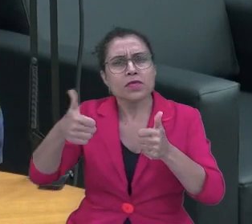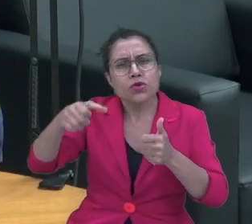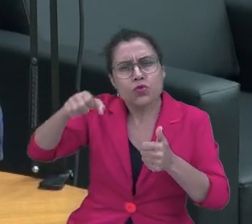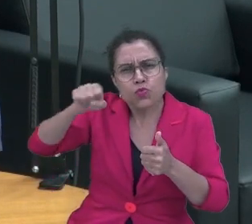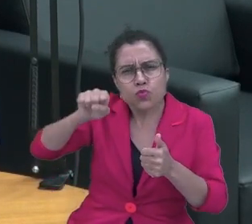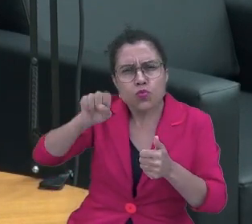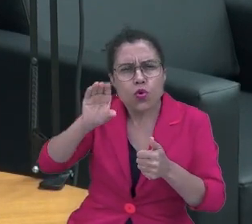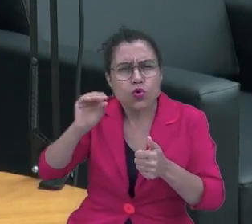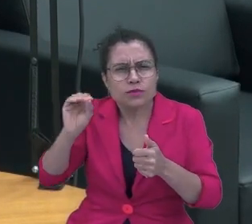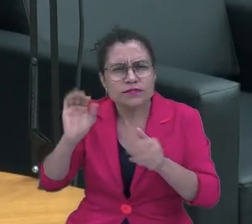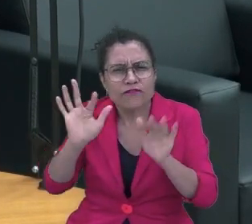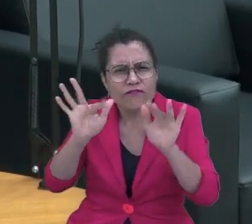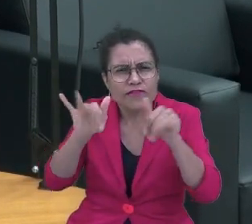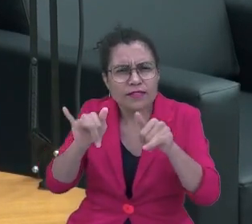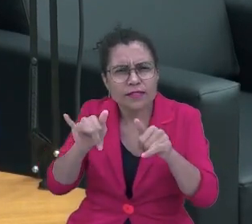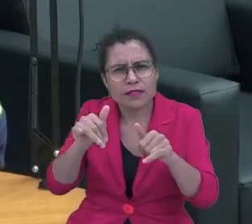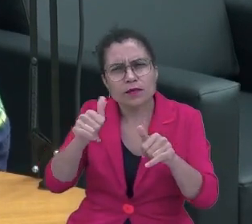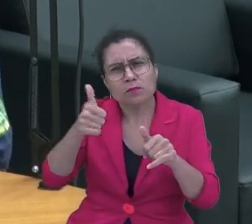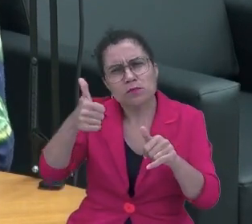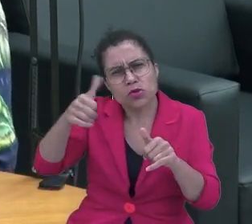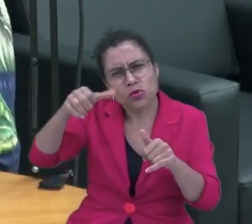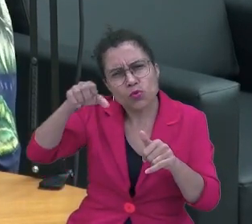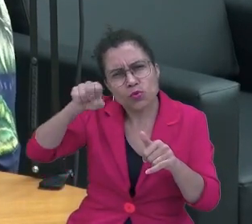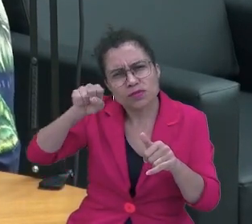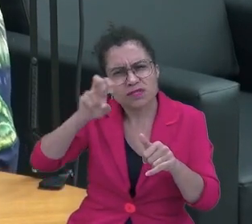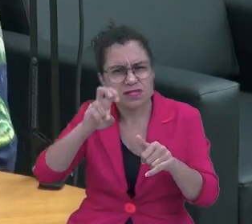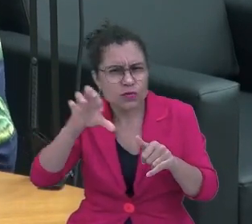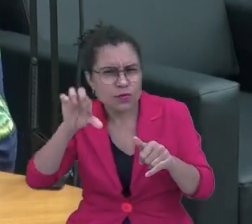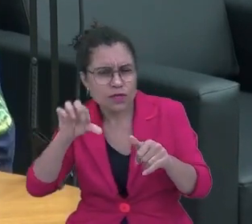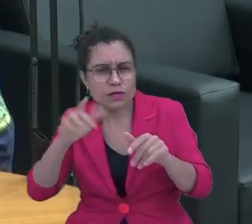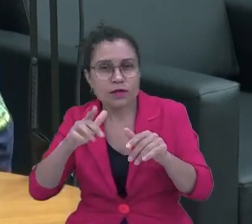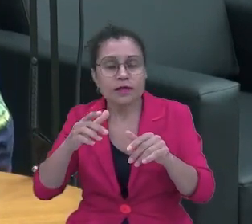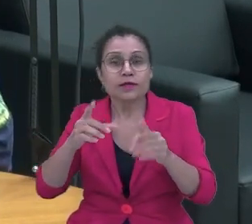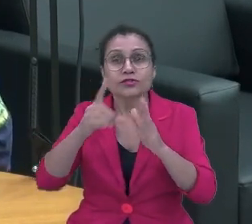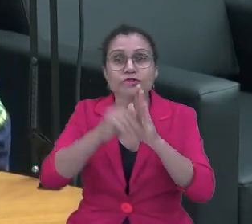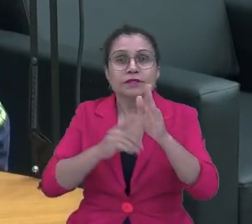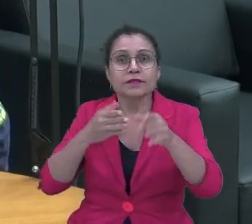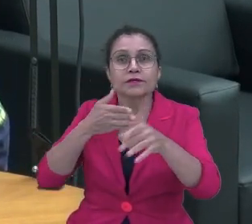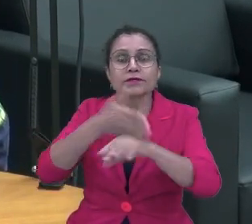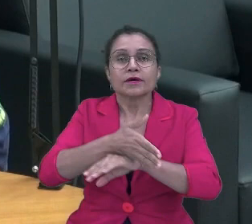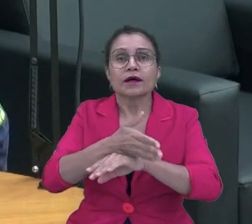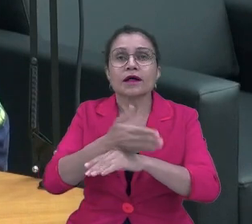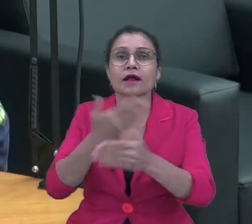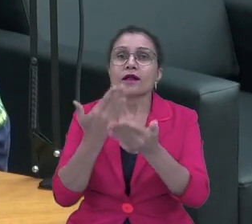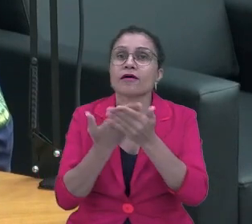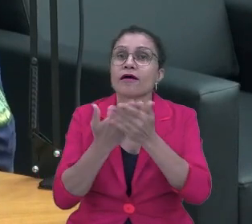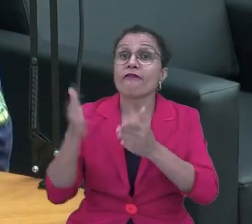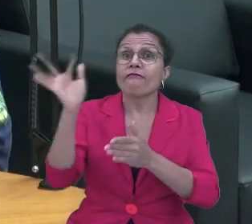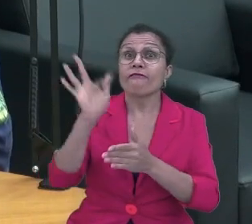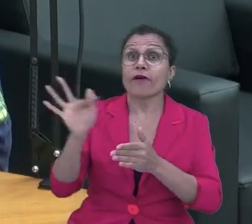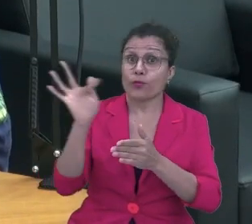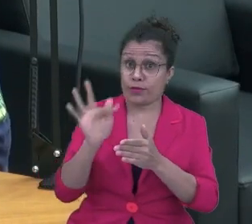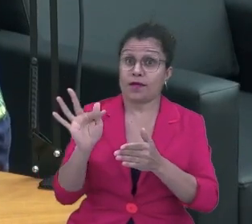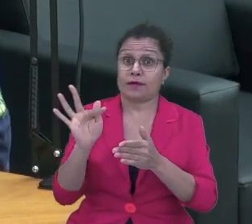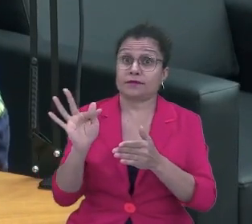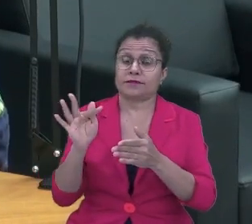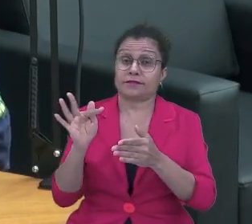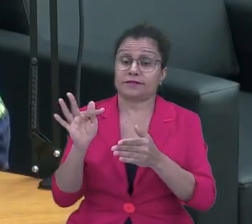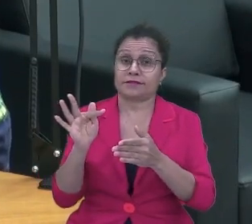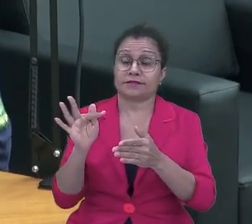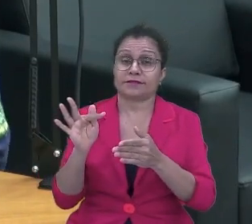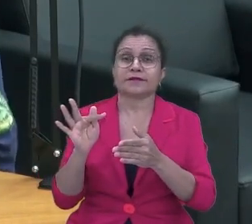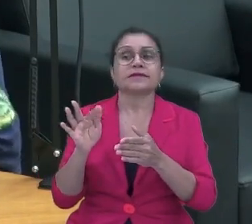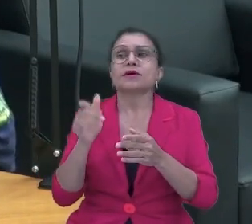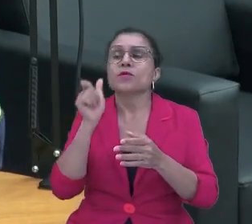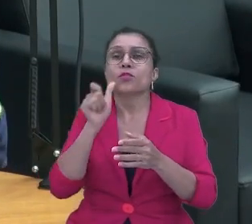no finalzinho de 1859, nós tivemos o direito ao acesso ao ensino superior. E pasmem